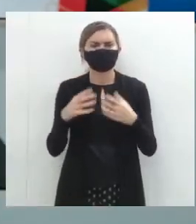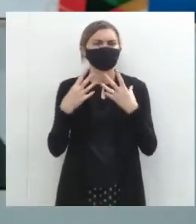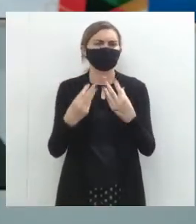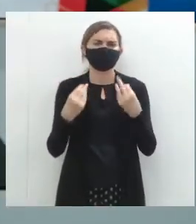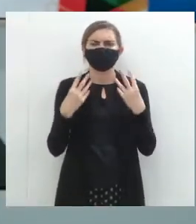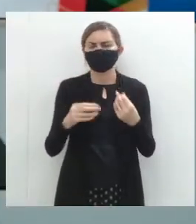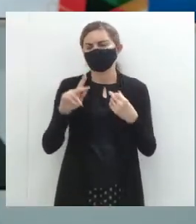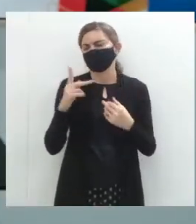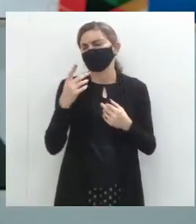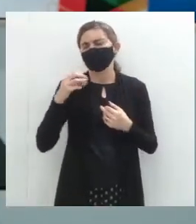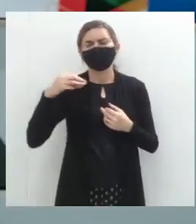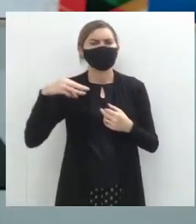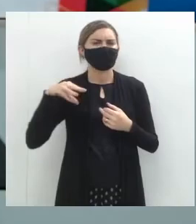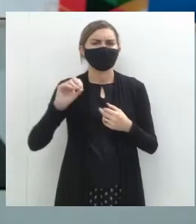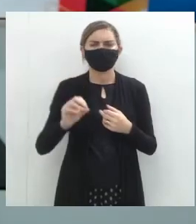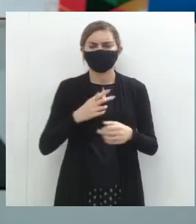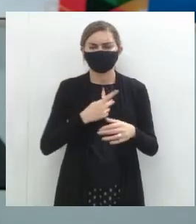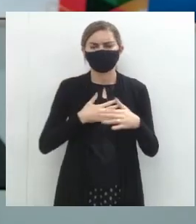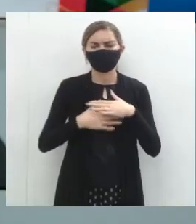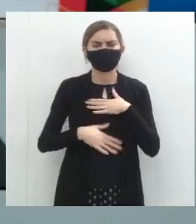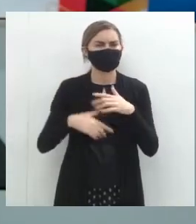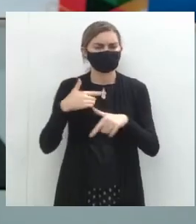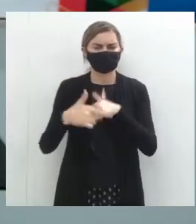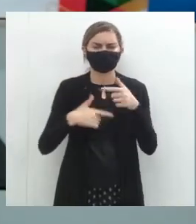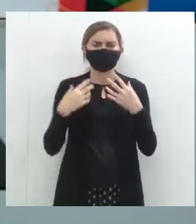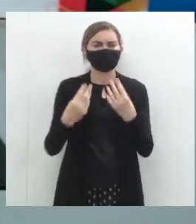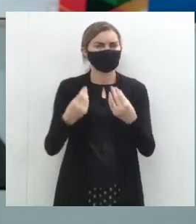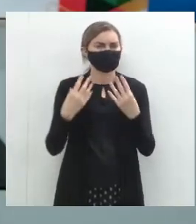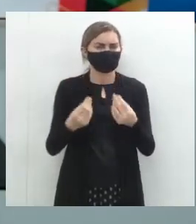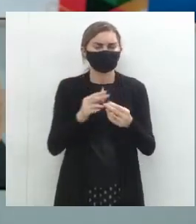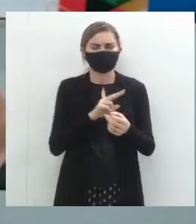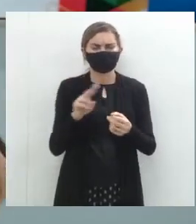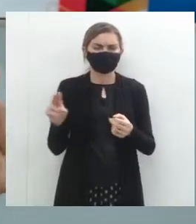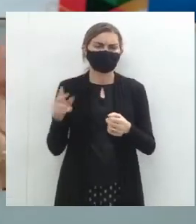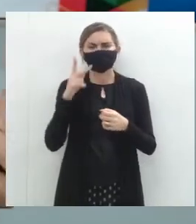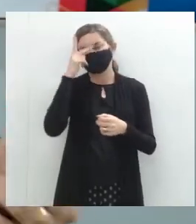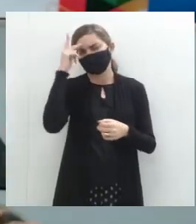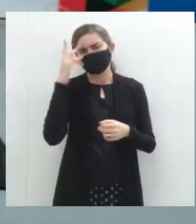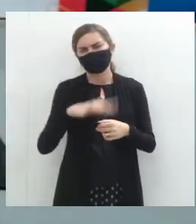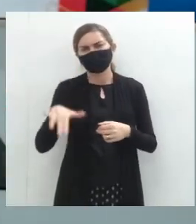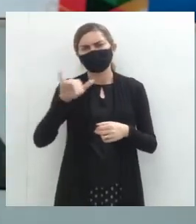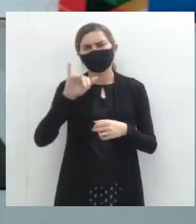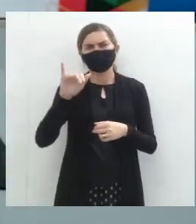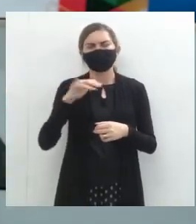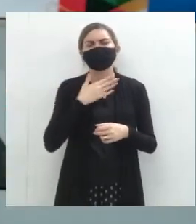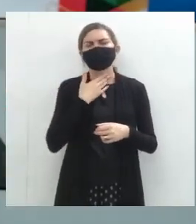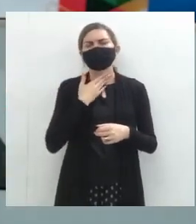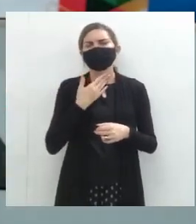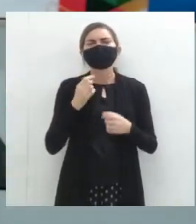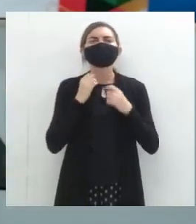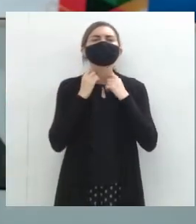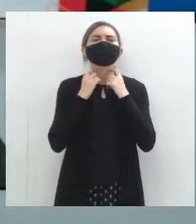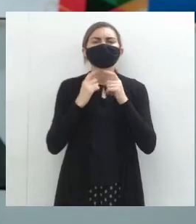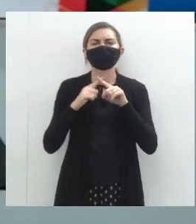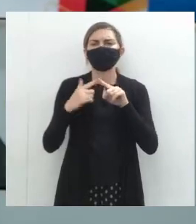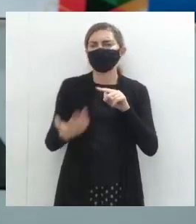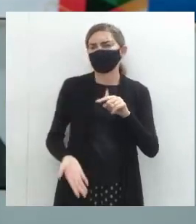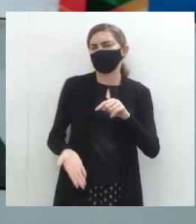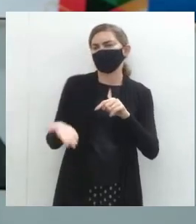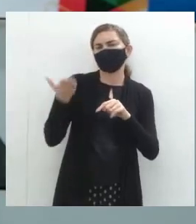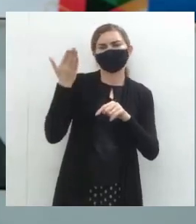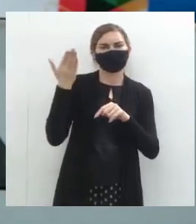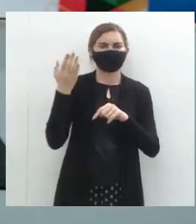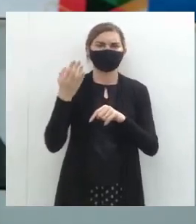esses hormônios, o teu corpo vai trabalhar muito, que é o que a galera chama que as pessoas têm hipertireoidismo. E se você